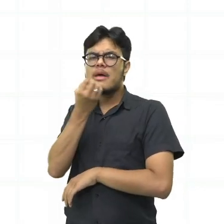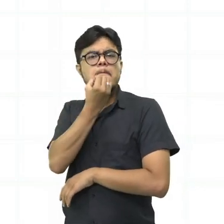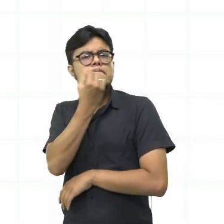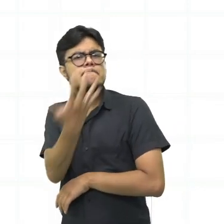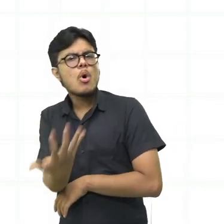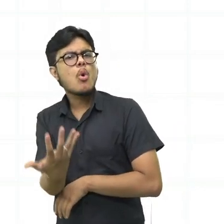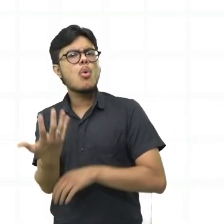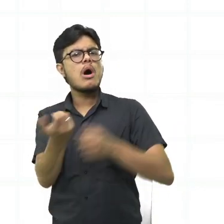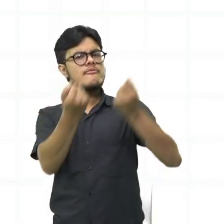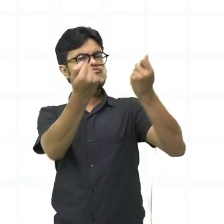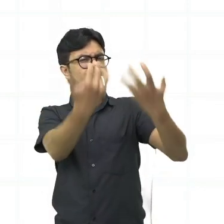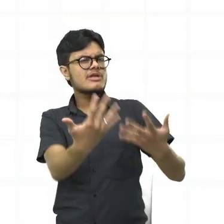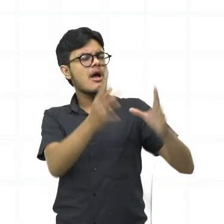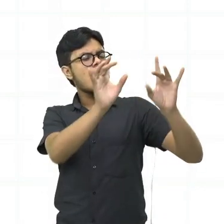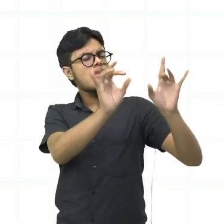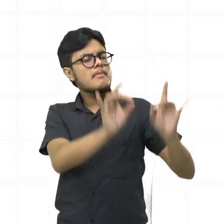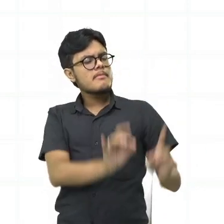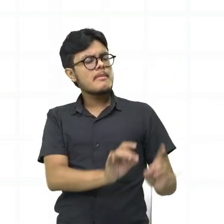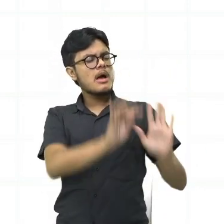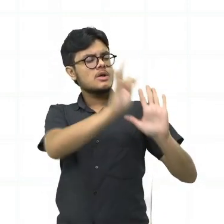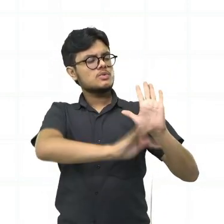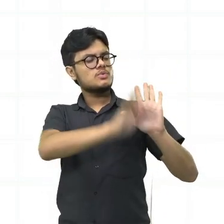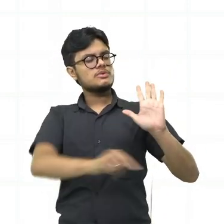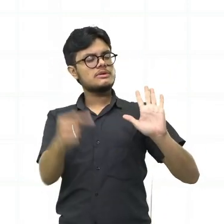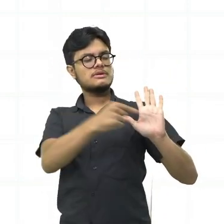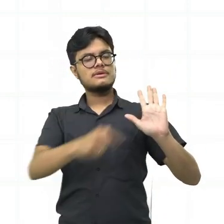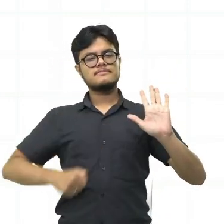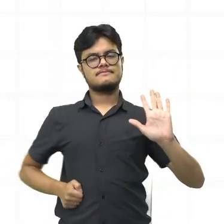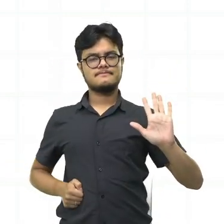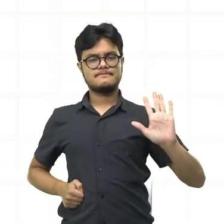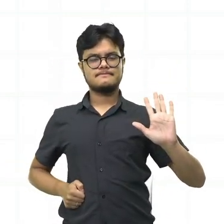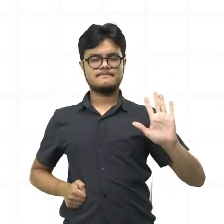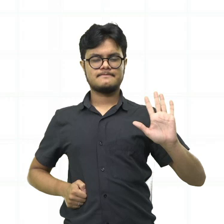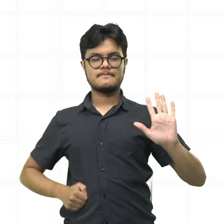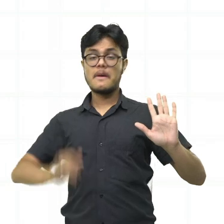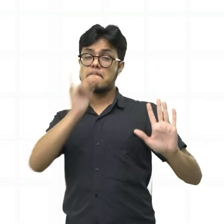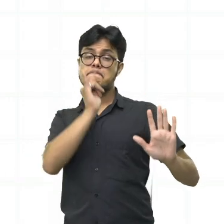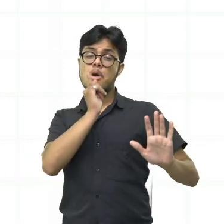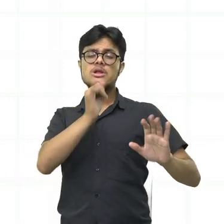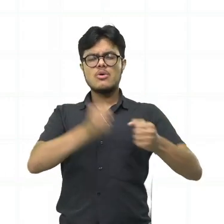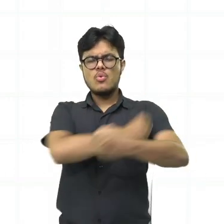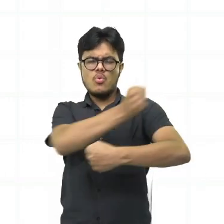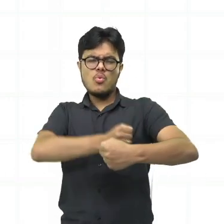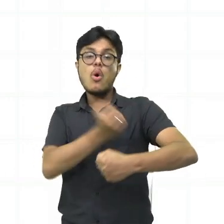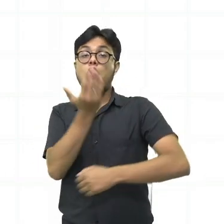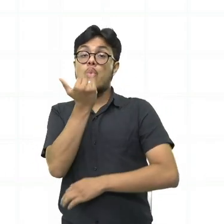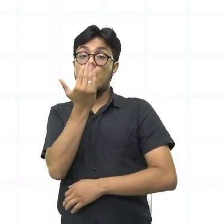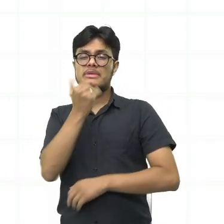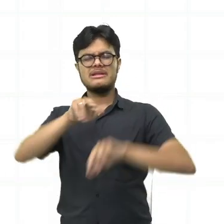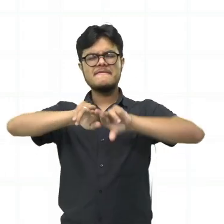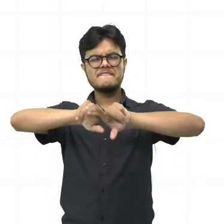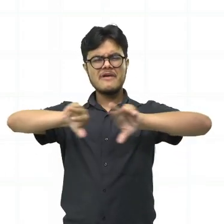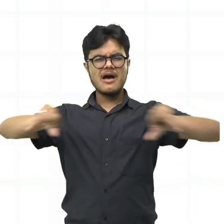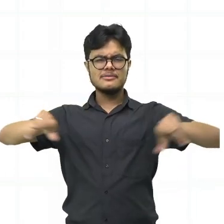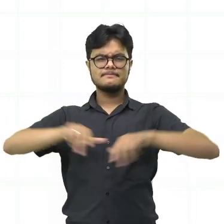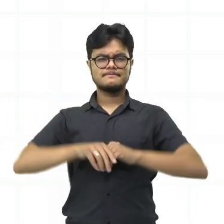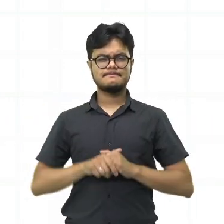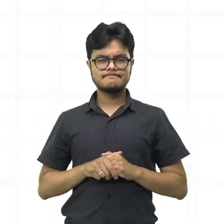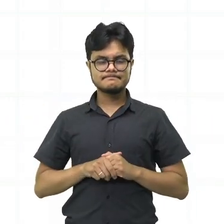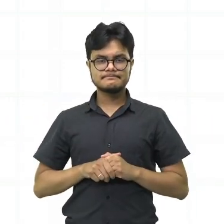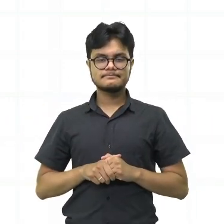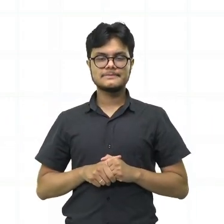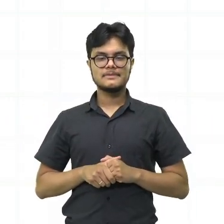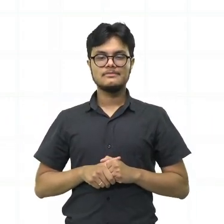Então, quando eu trago para vocês, né, aí, ó, um exemplo, né, de alimentos, em que as